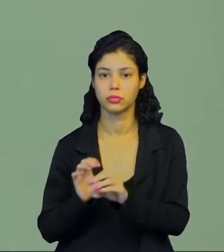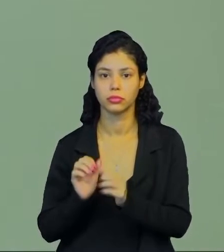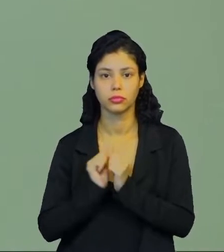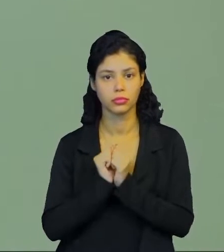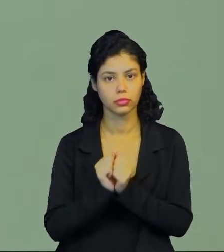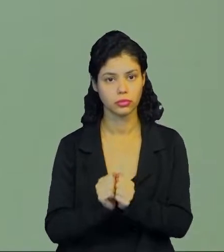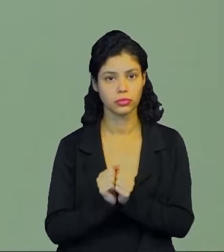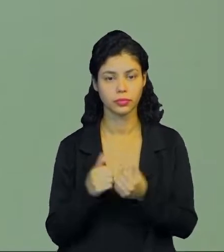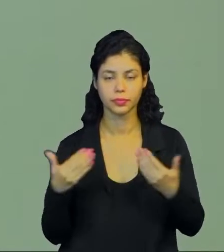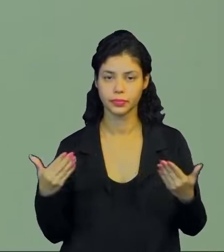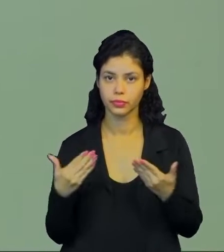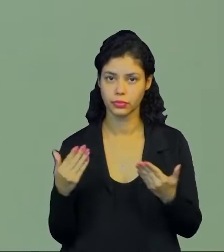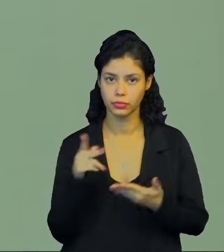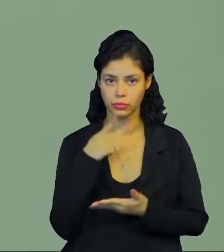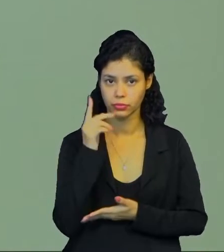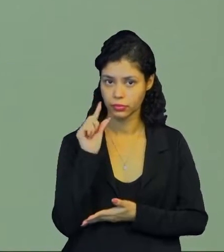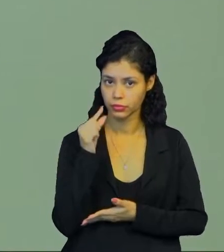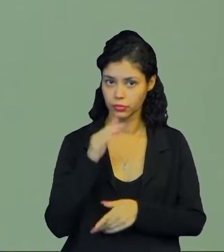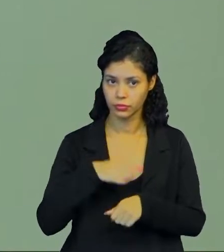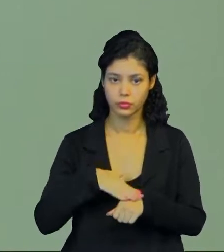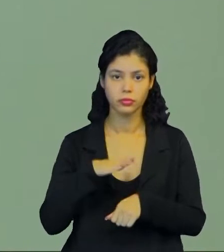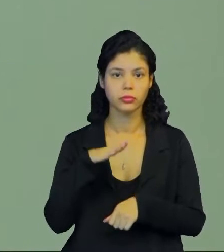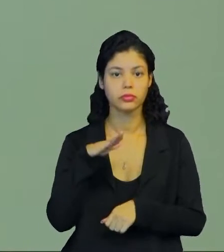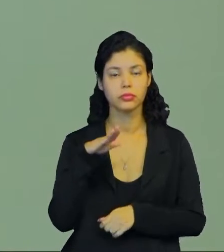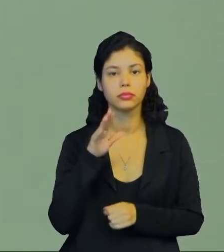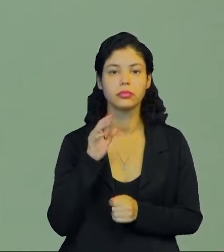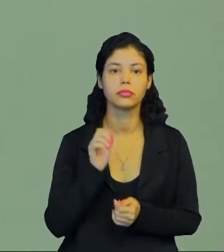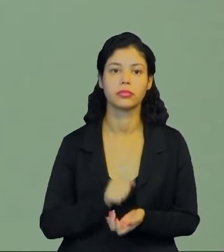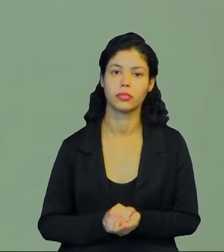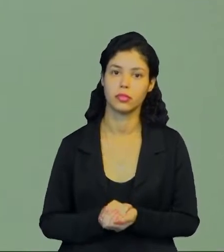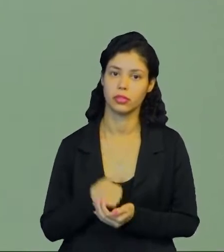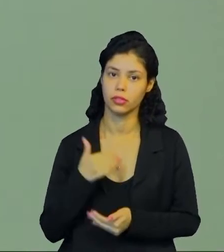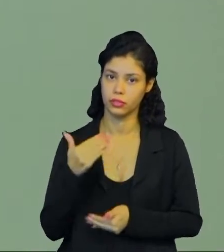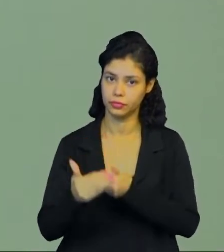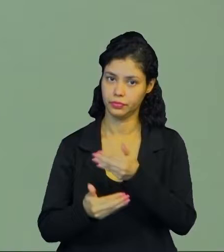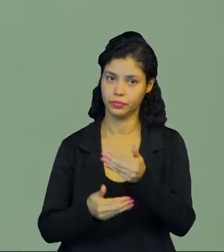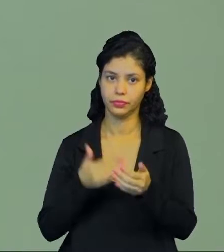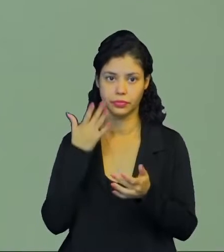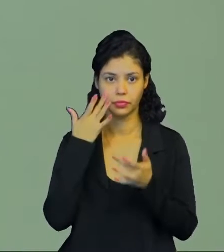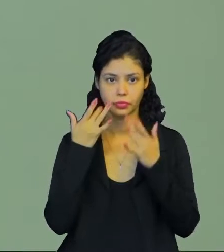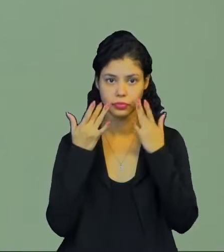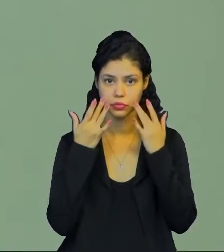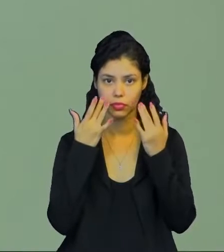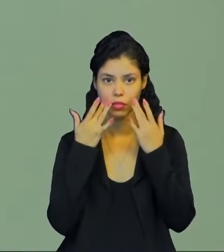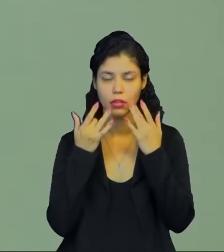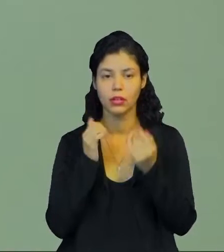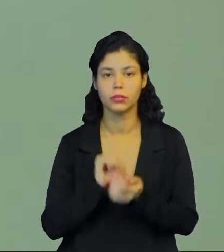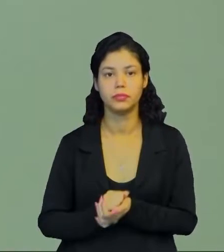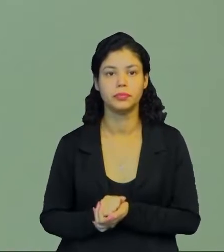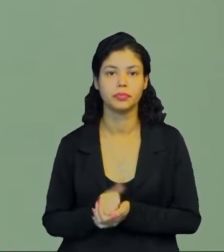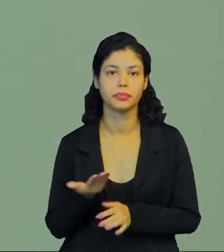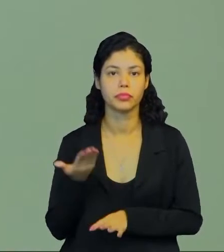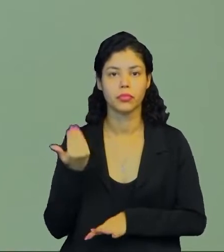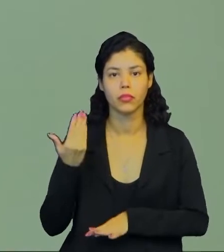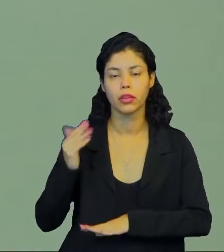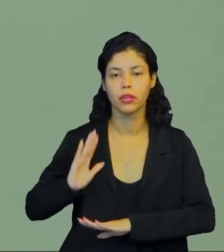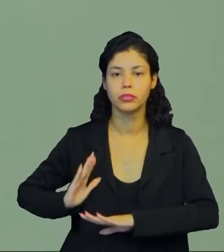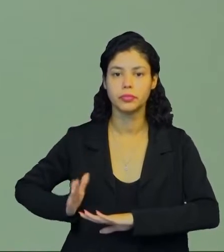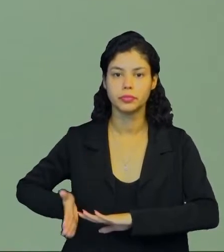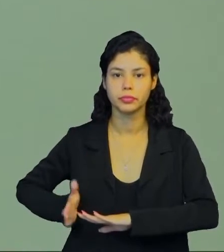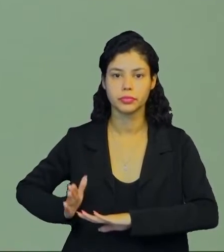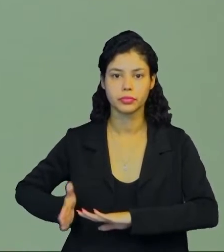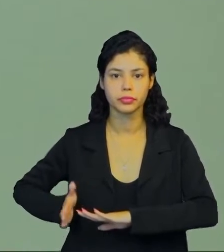Estaremos juntos aqui para falar um pouquinho mais sobre a evolução do teatro da antiguidade